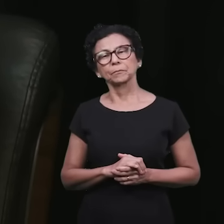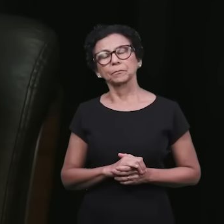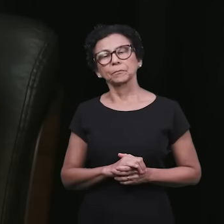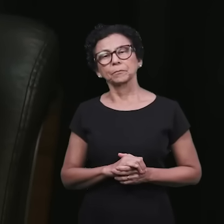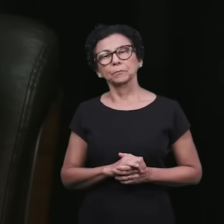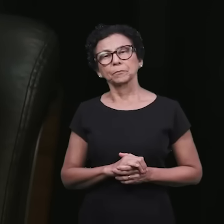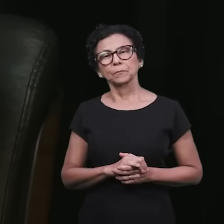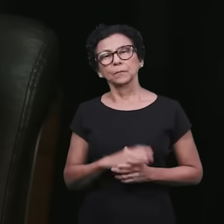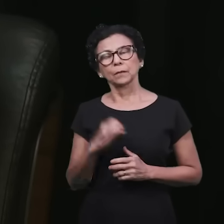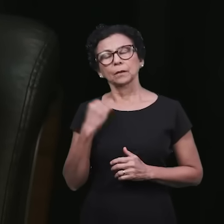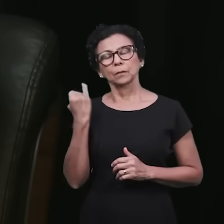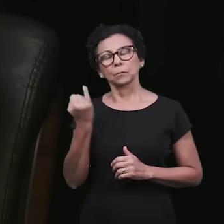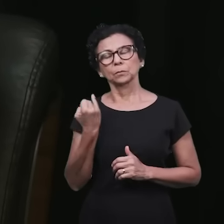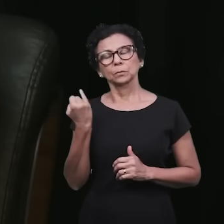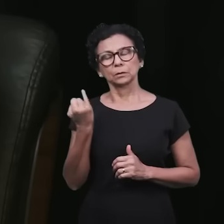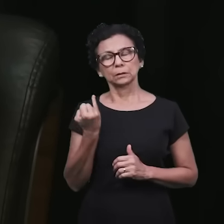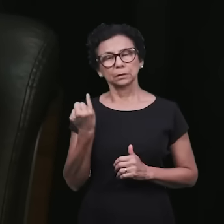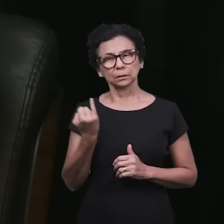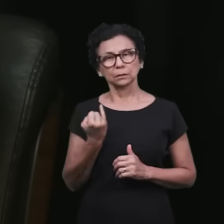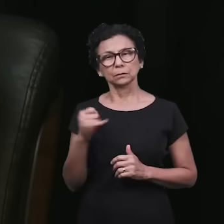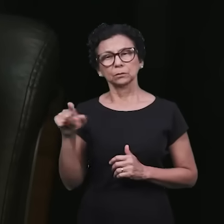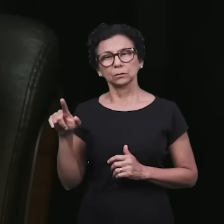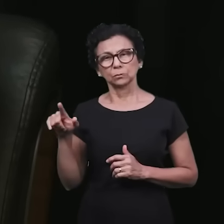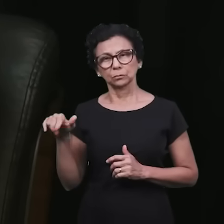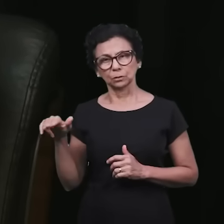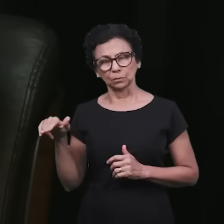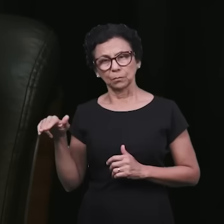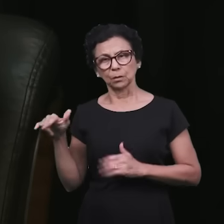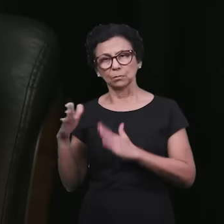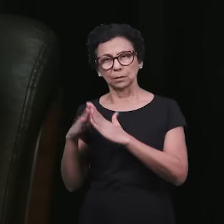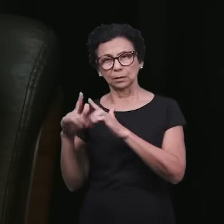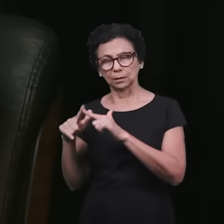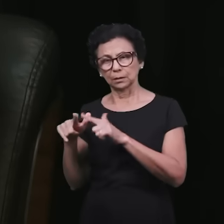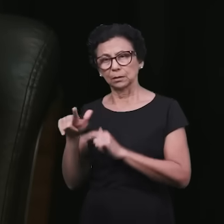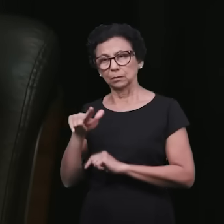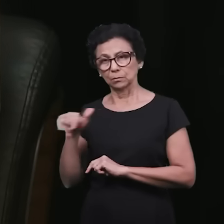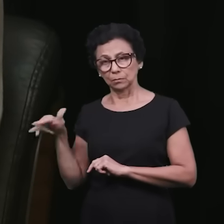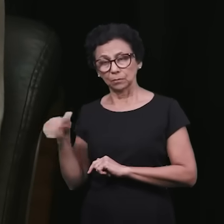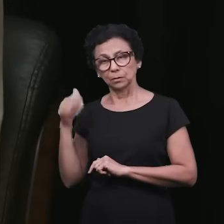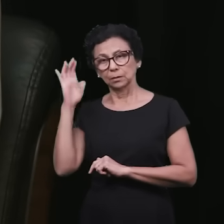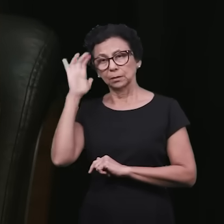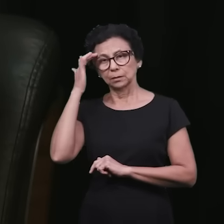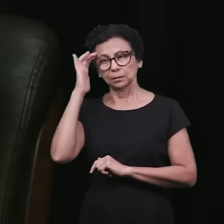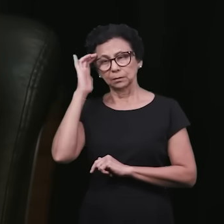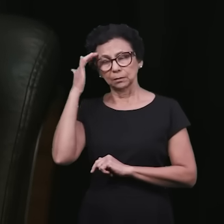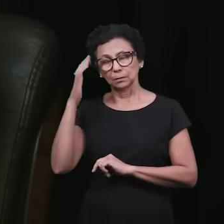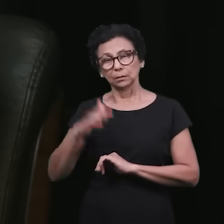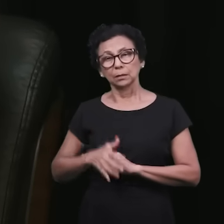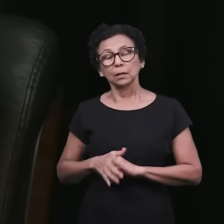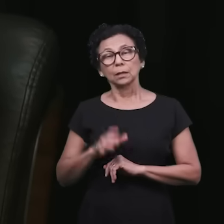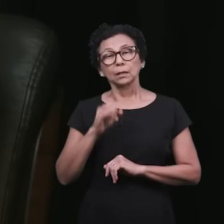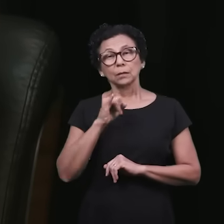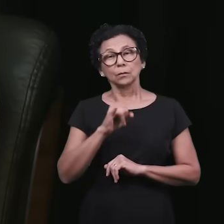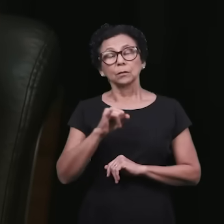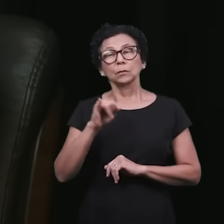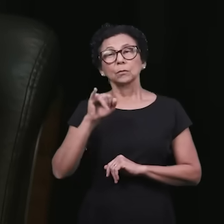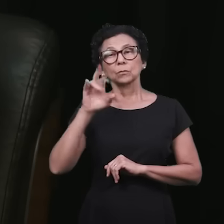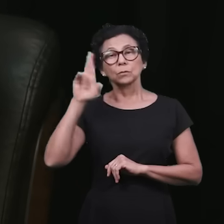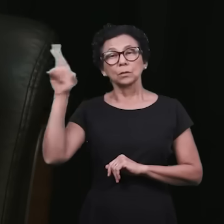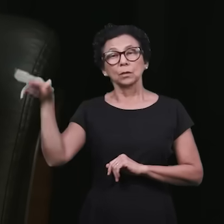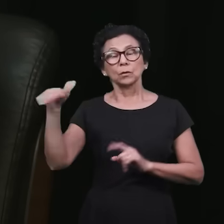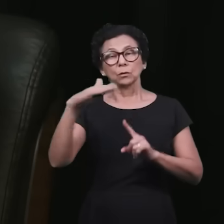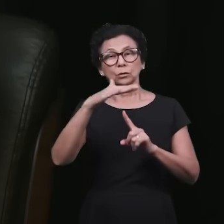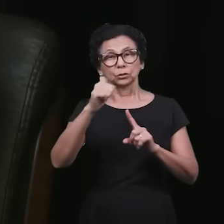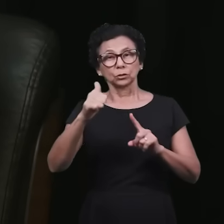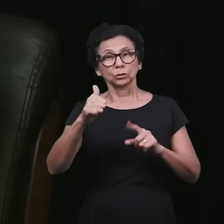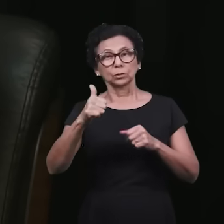importante a ovelha entender que há um ministério que o Senhor confia ao pastor. Amém. Para ser usado